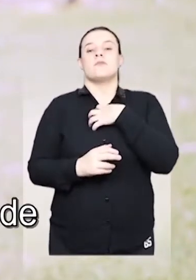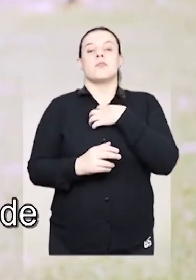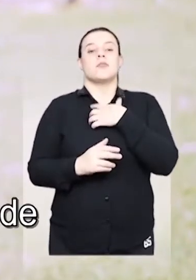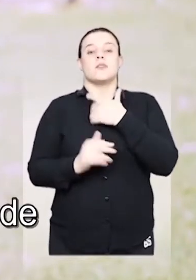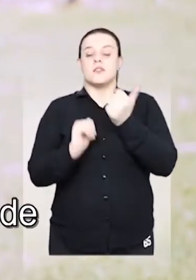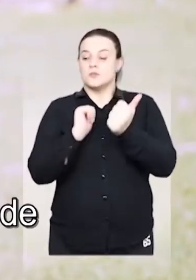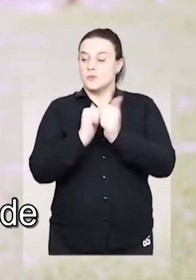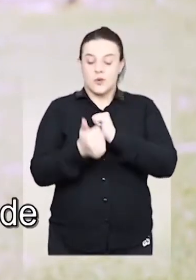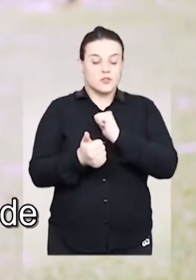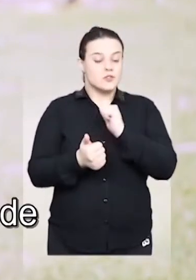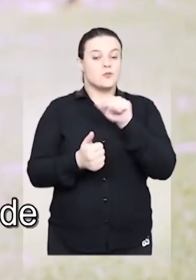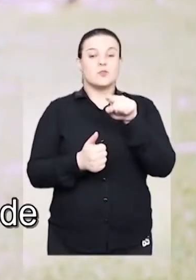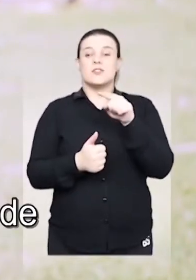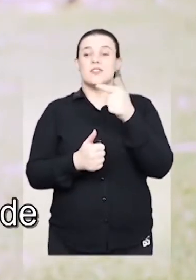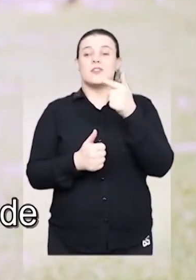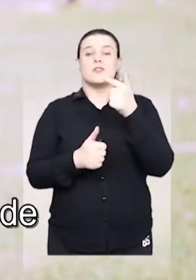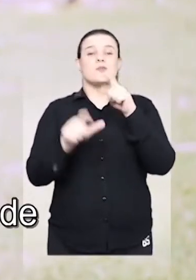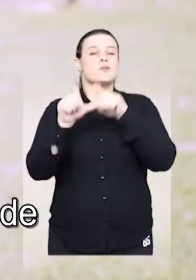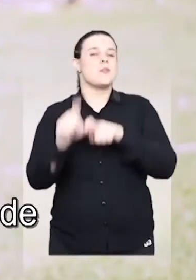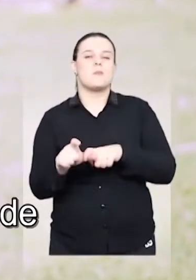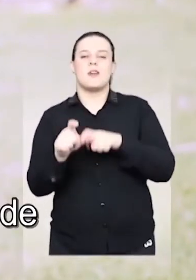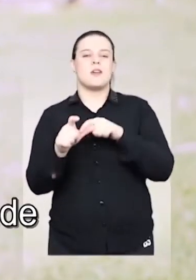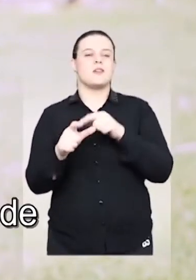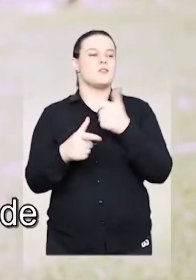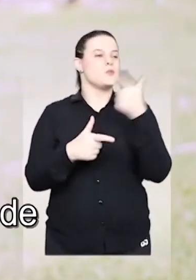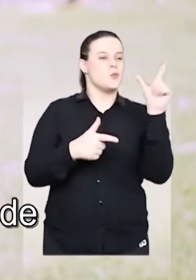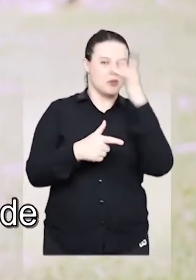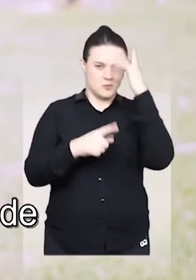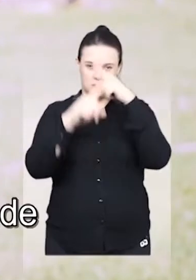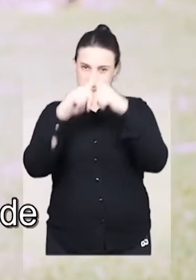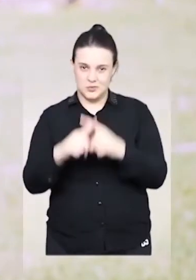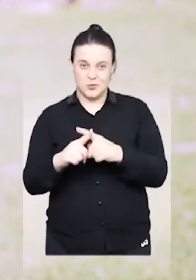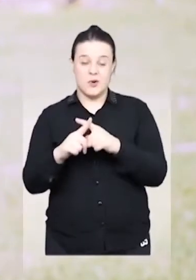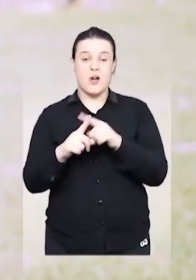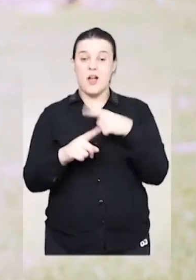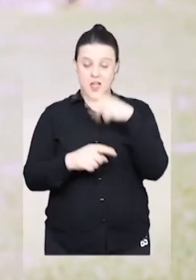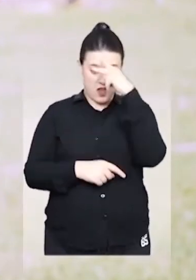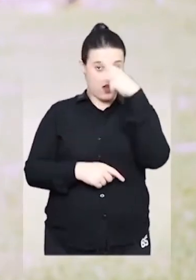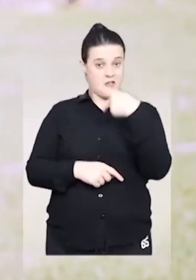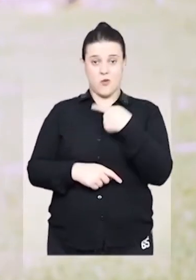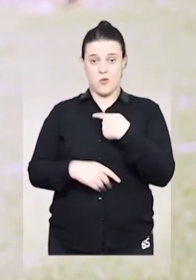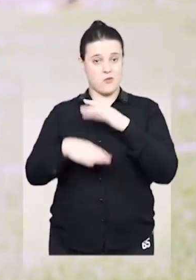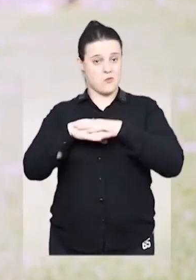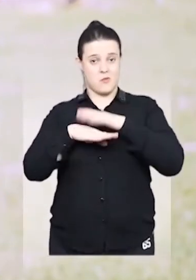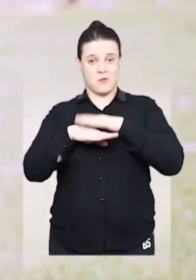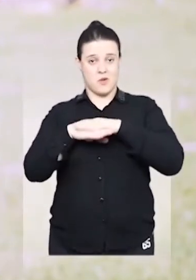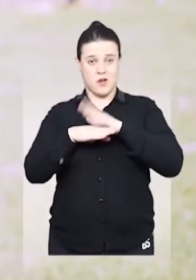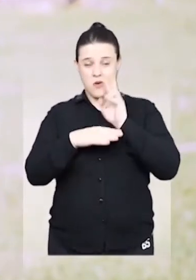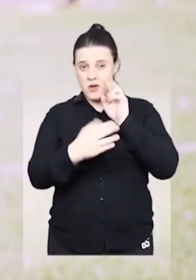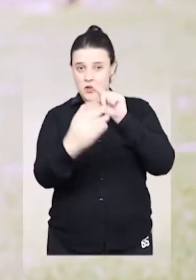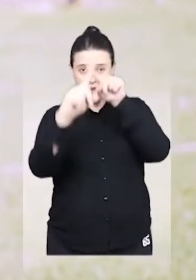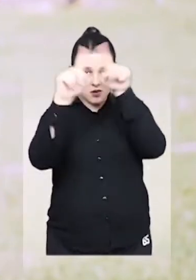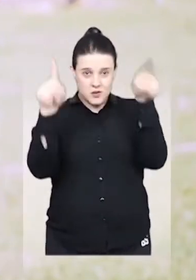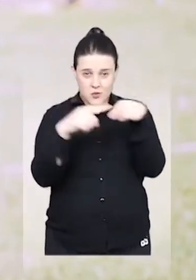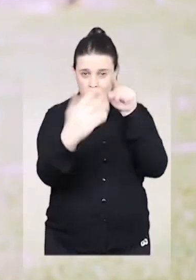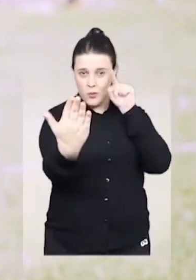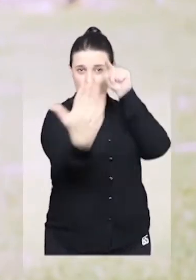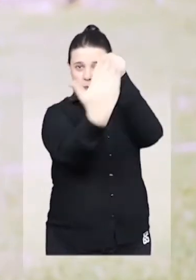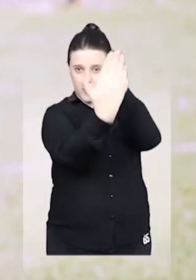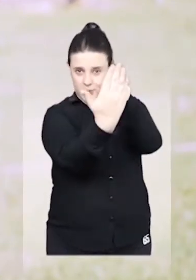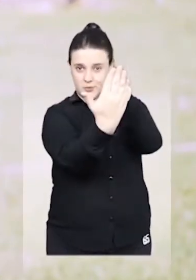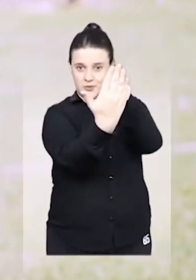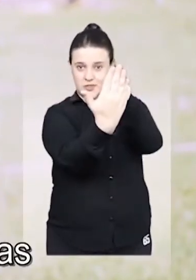que você não depende muito dos seus adversários. A questão é entre você e o alvo.